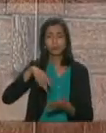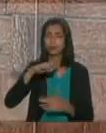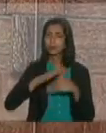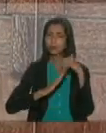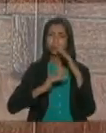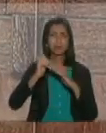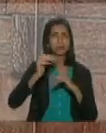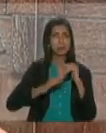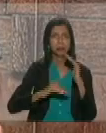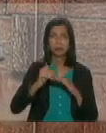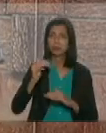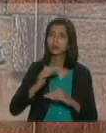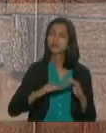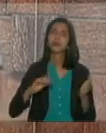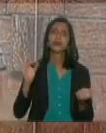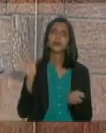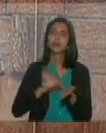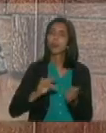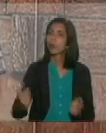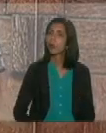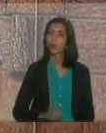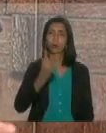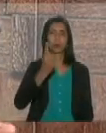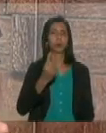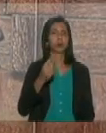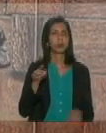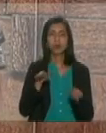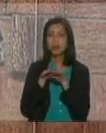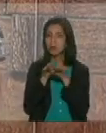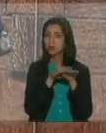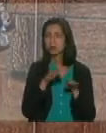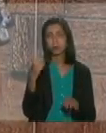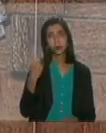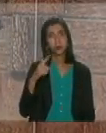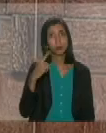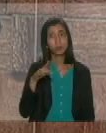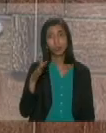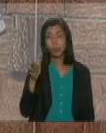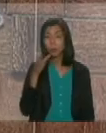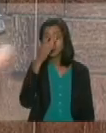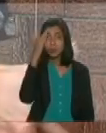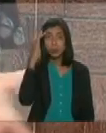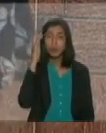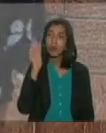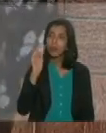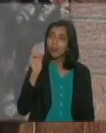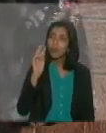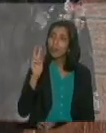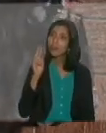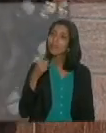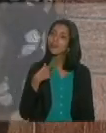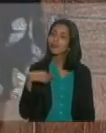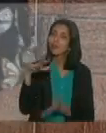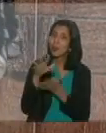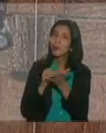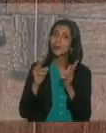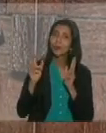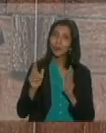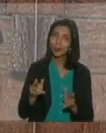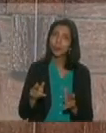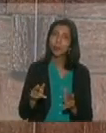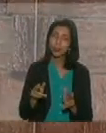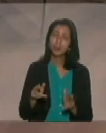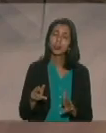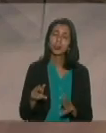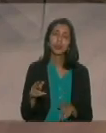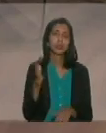dançando, ele era muito, né, realmente único. Então, eu acho que ele inspirava todas essas pessoas que estavam vivendo ali